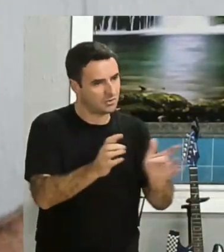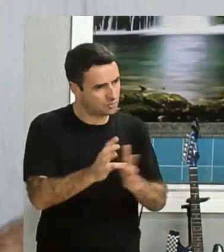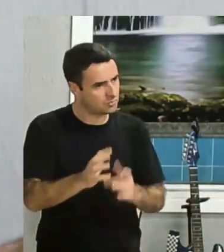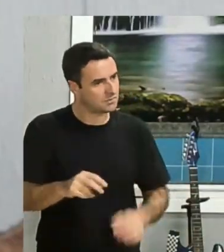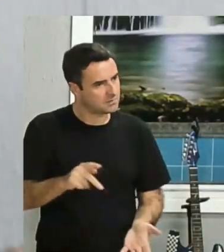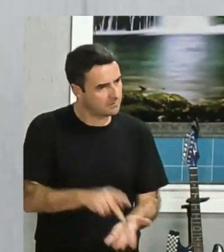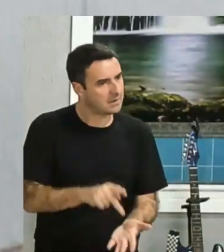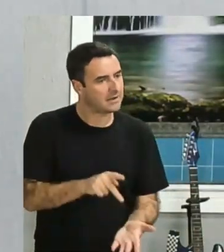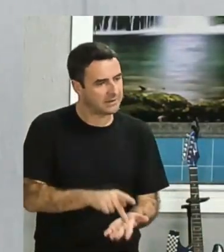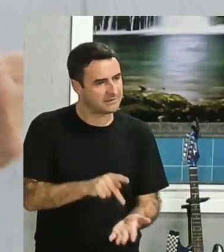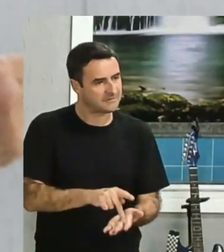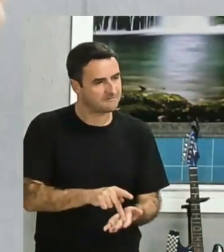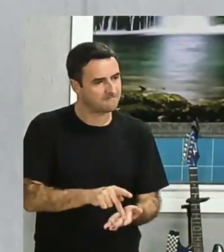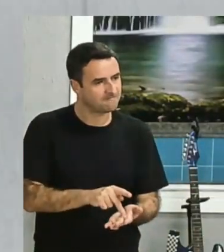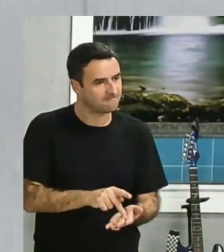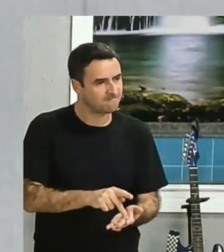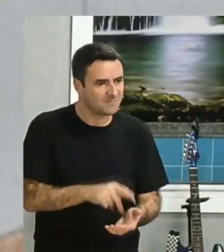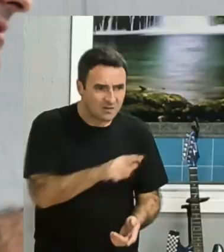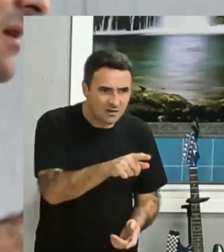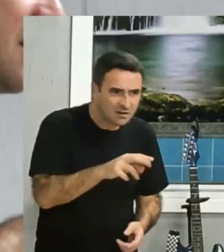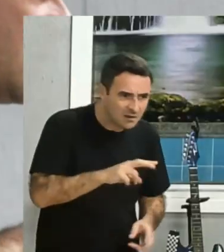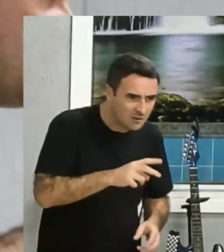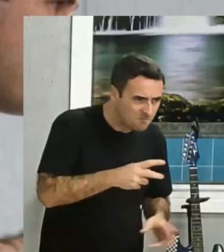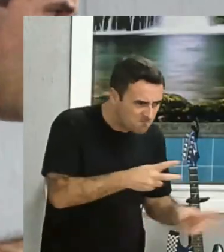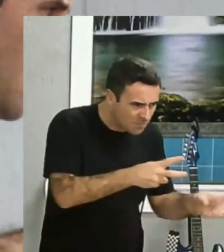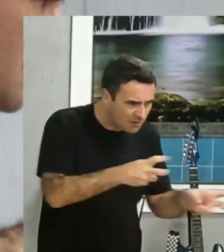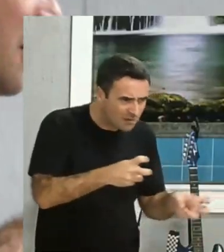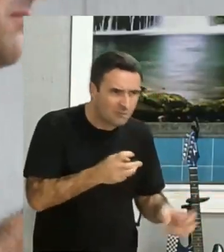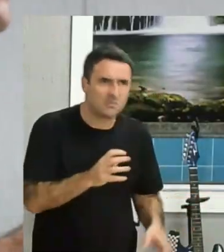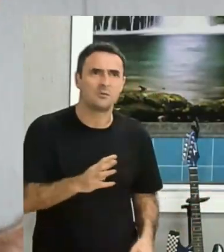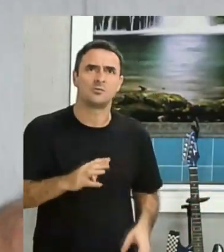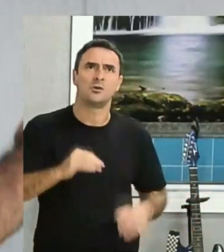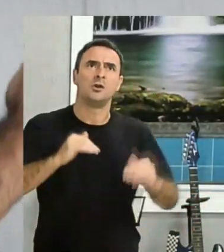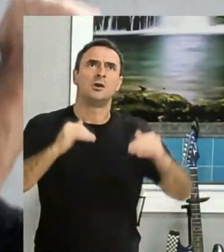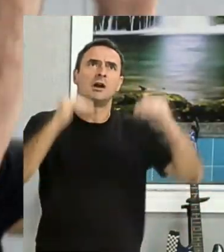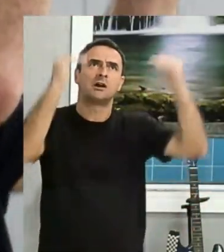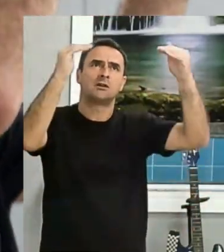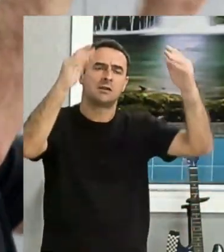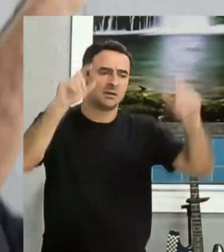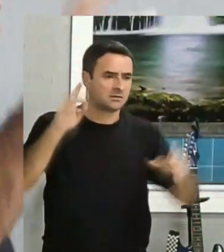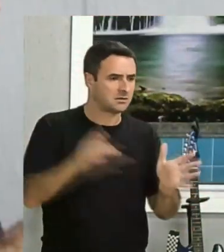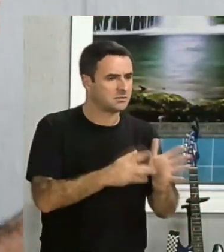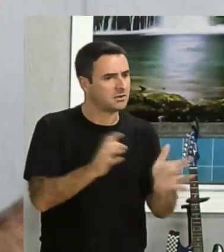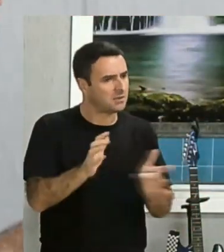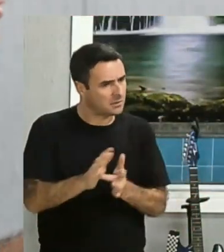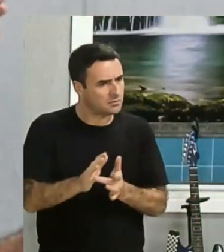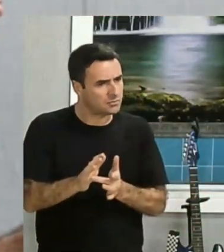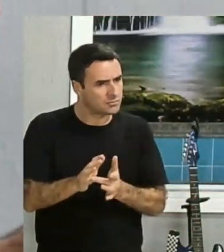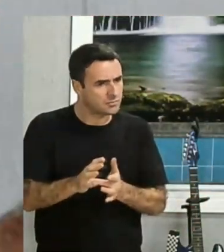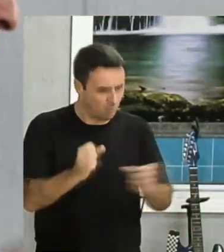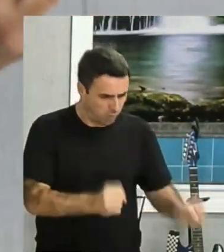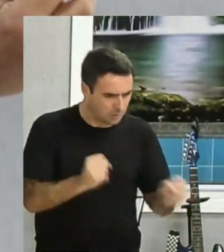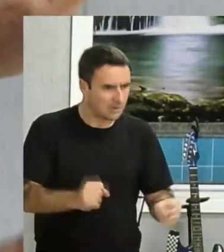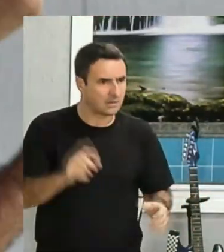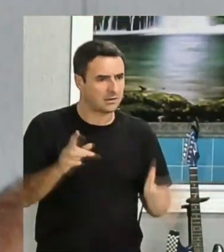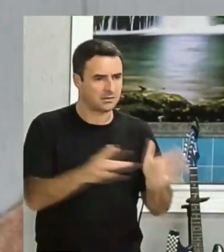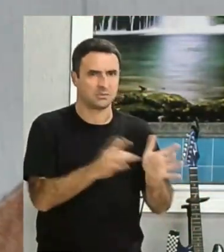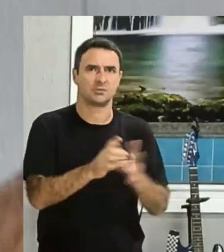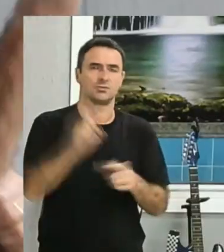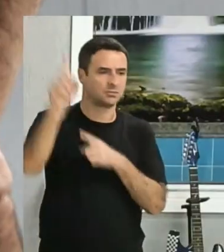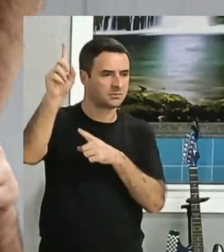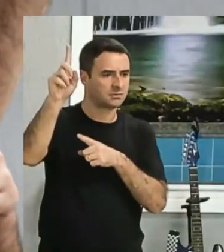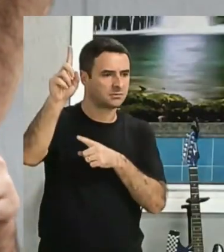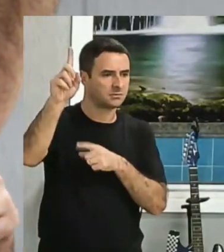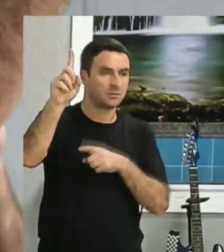tem buscado conhecer a sua grandeza e o seu poder? Você tem dado a ele o primeiro lugar na